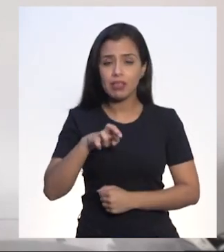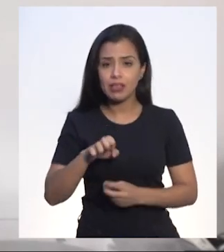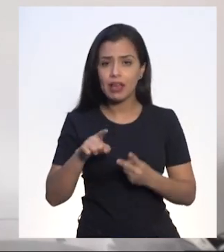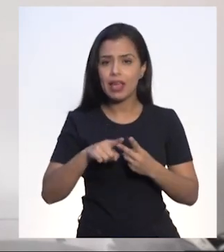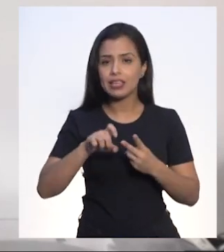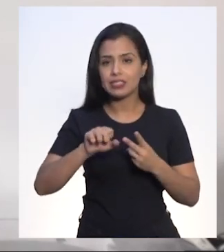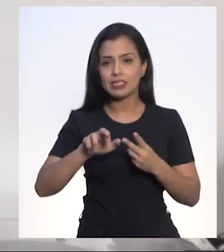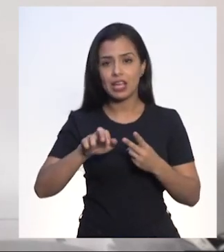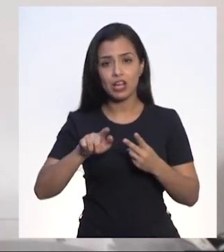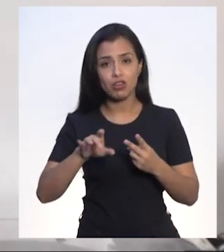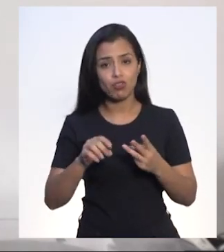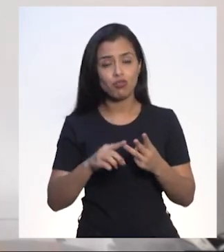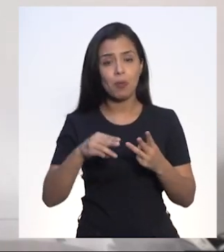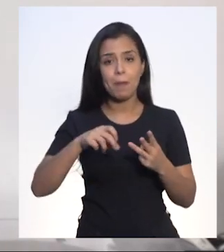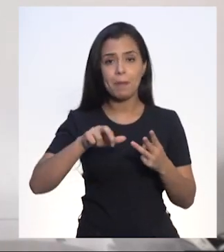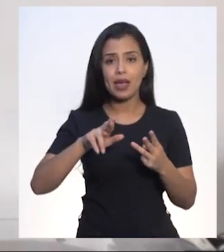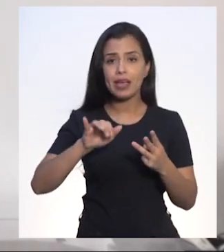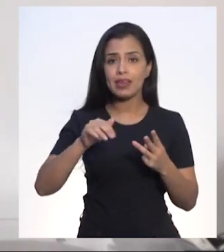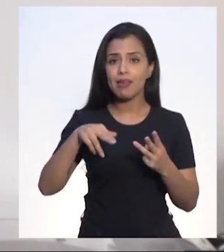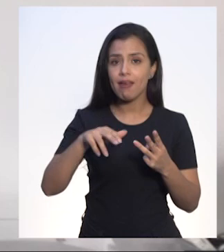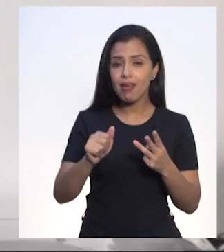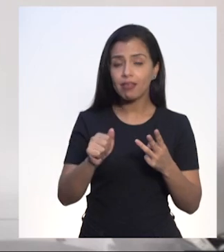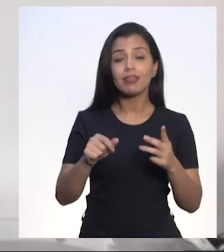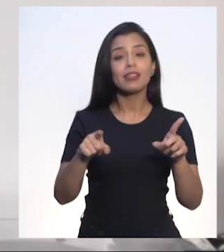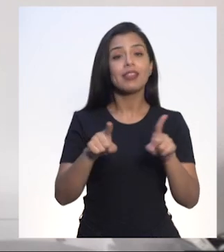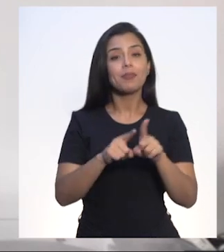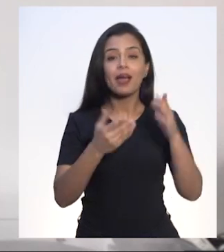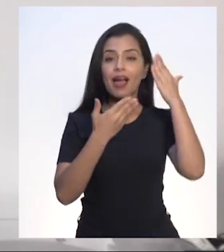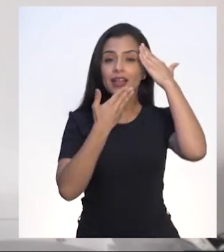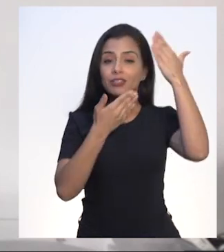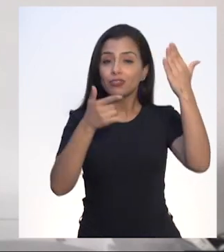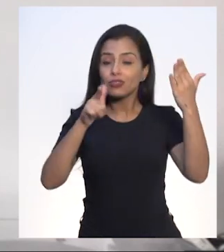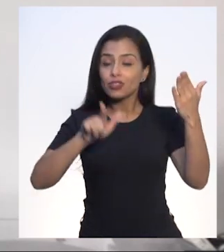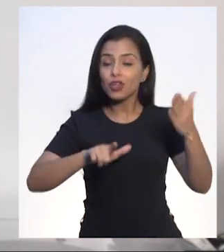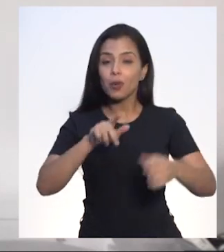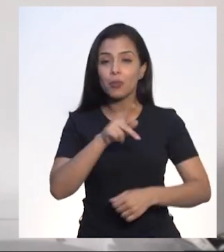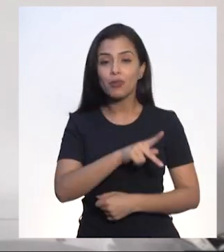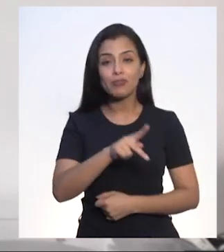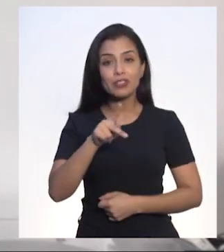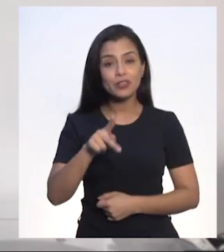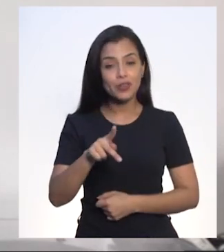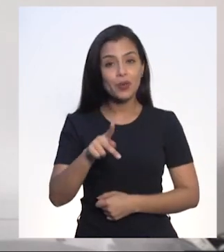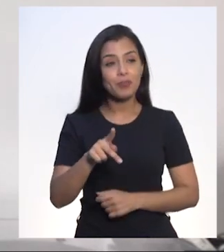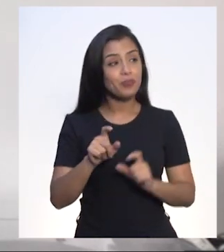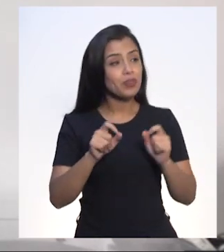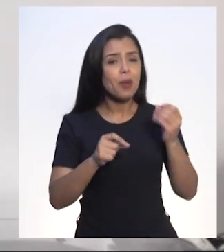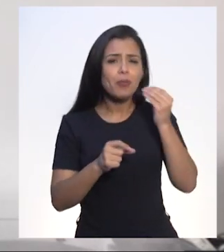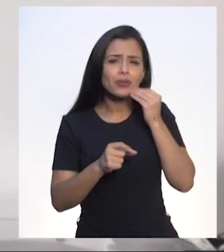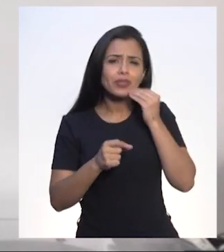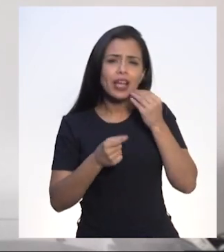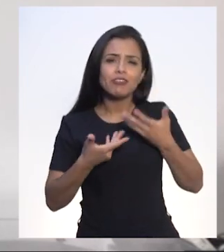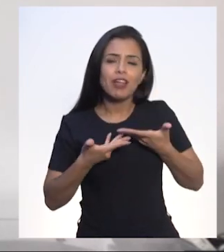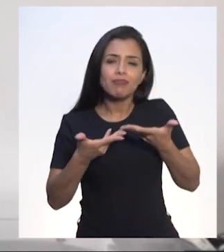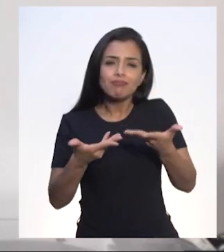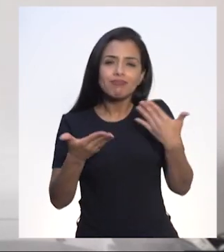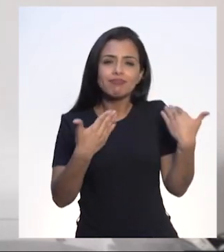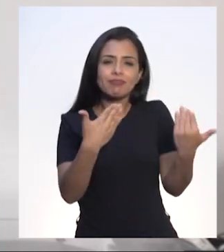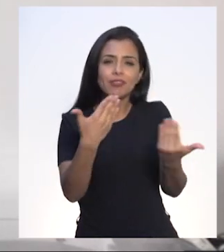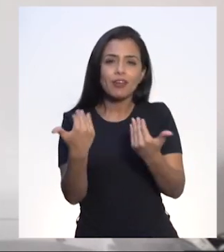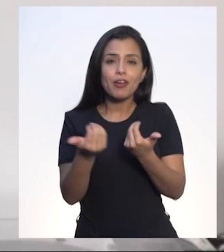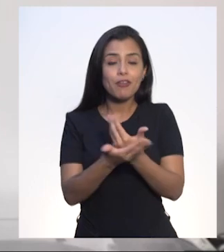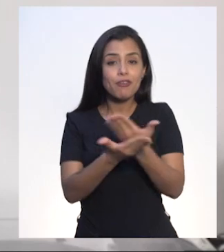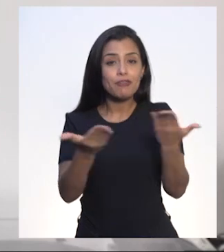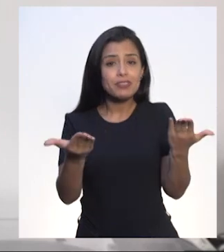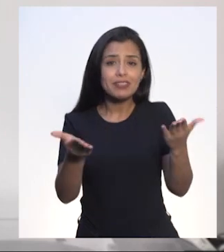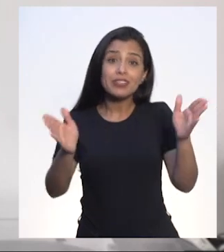a professora Mariana, e também agradecer mais uma vez, professor, a oportunidade de estar aqui falando, de estar, de certa forma,